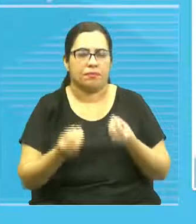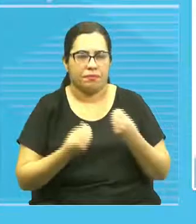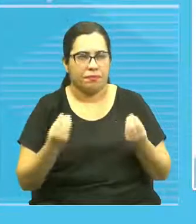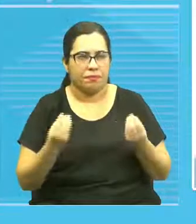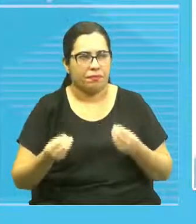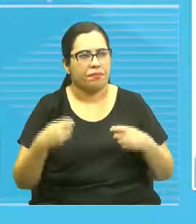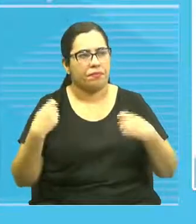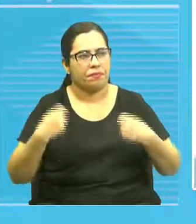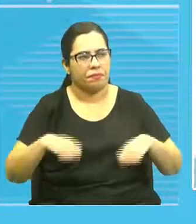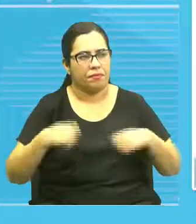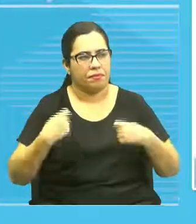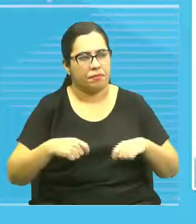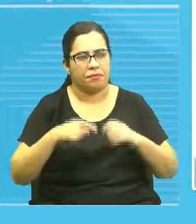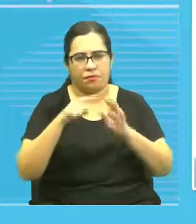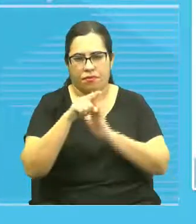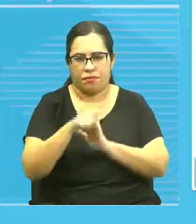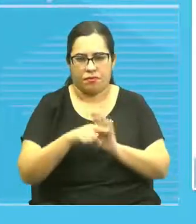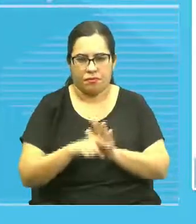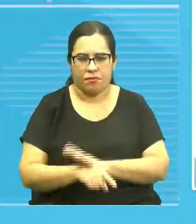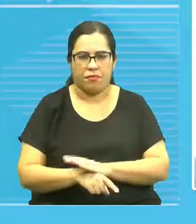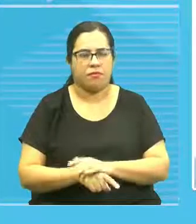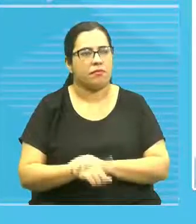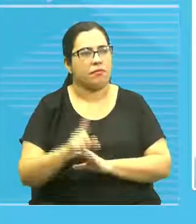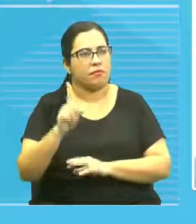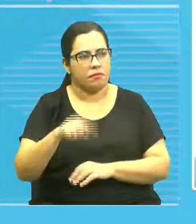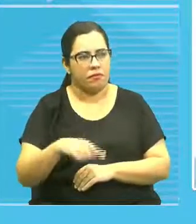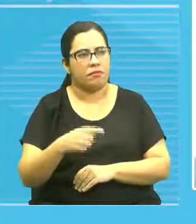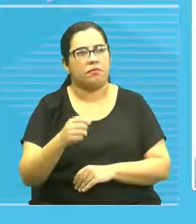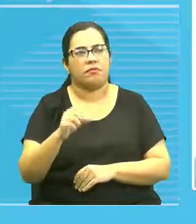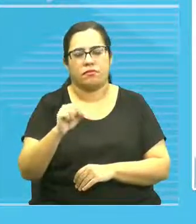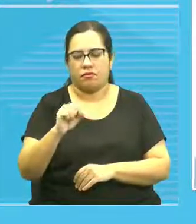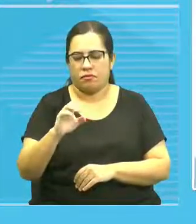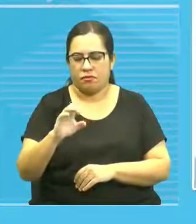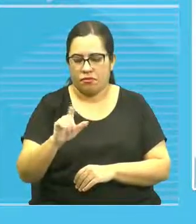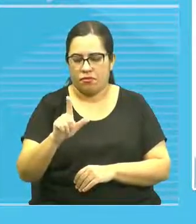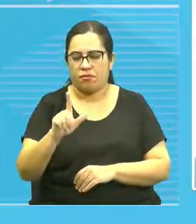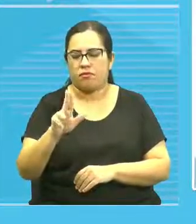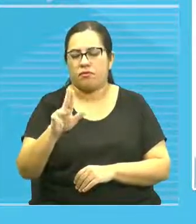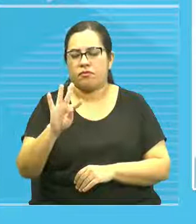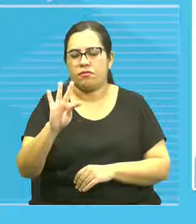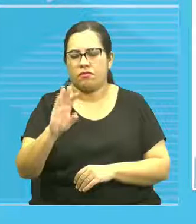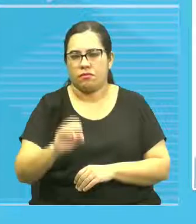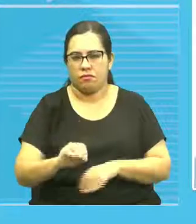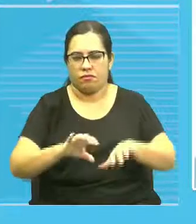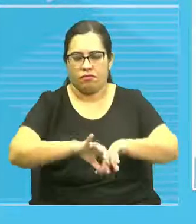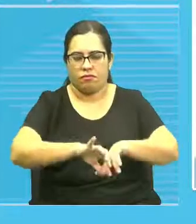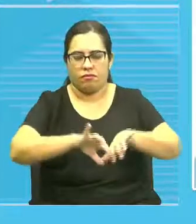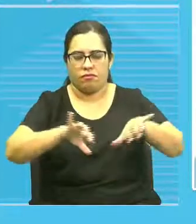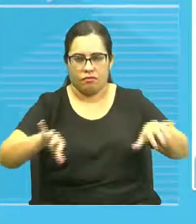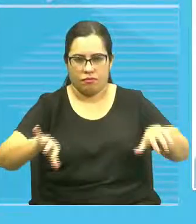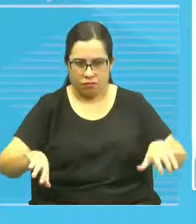você considerar que o soluto primeiro será separado,